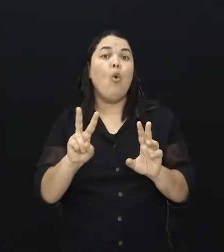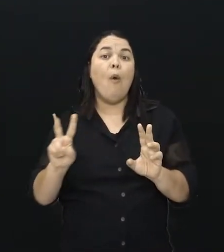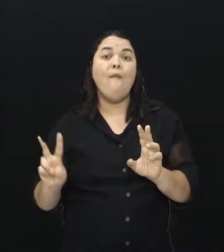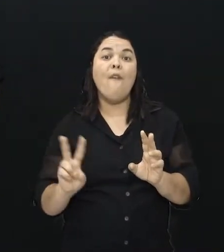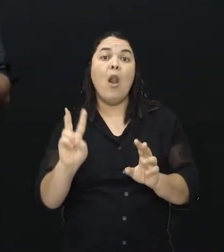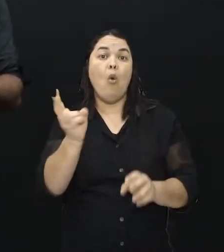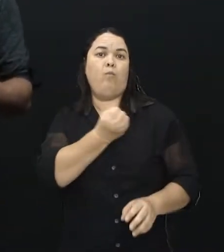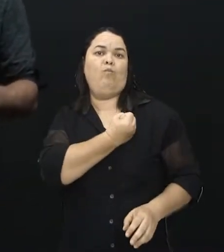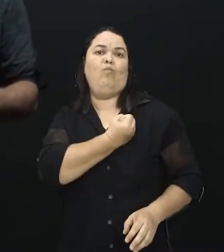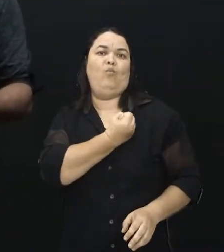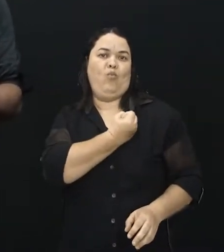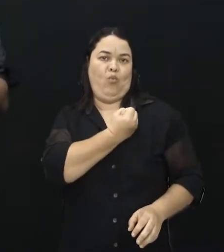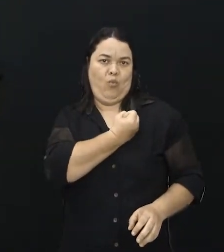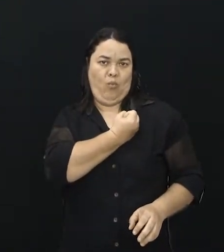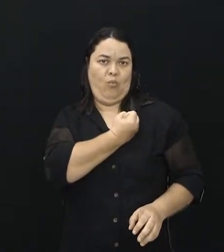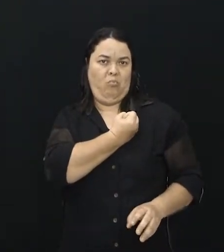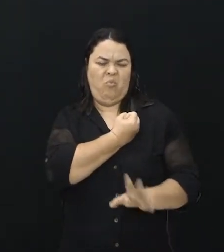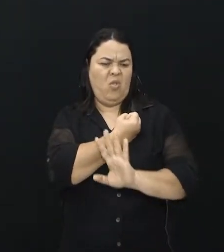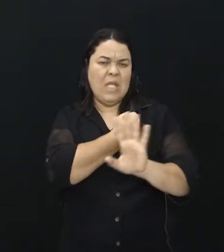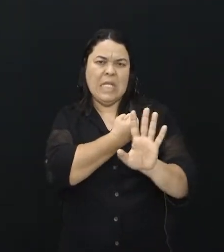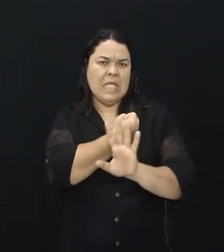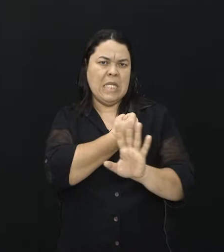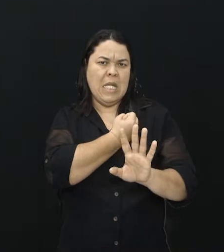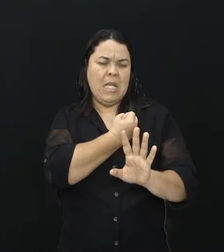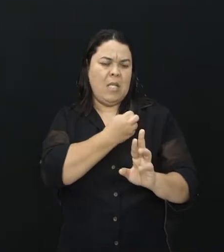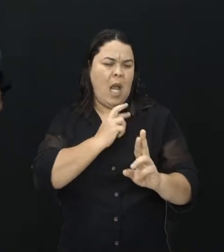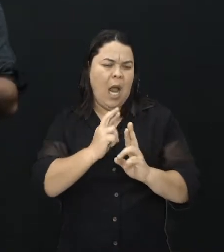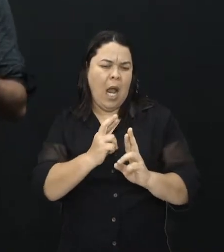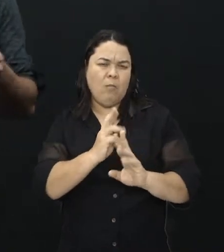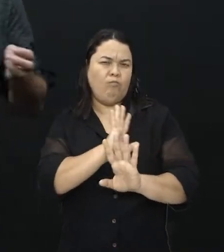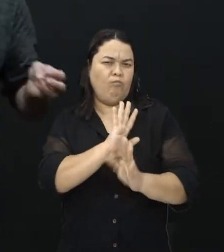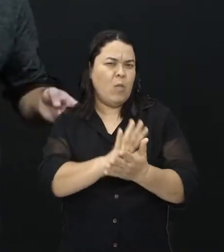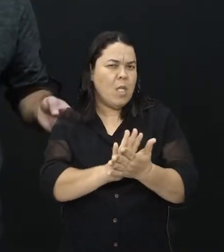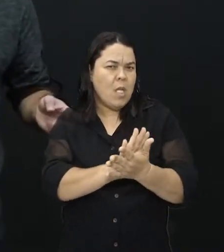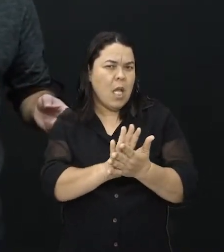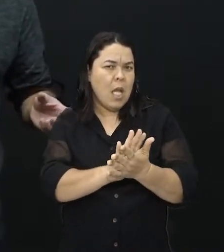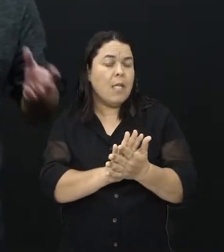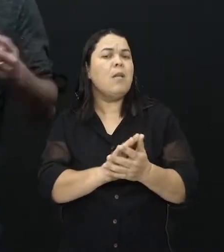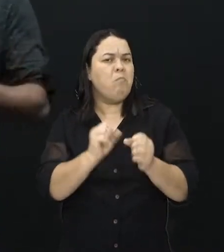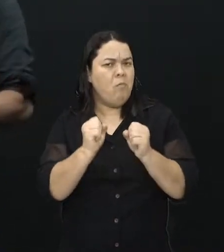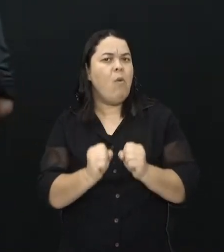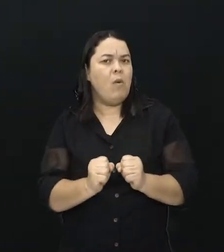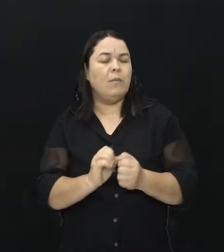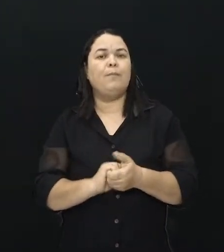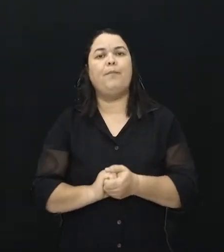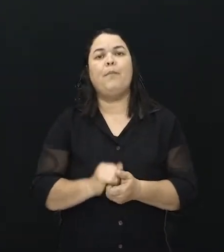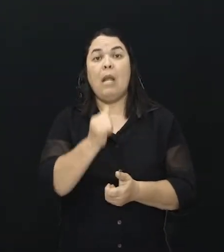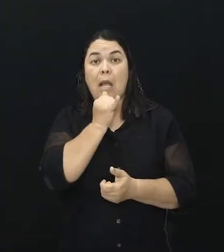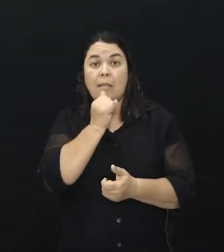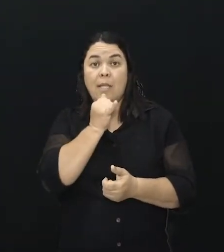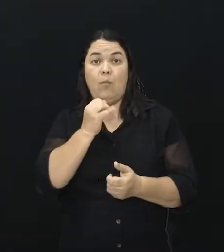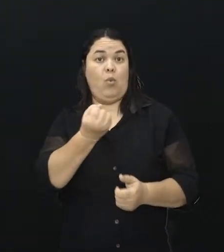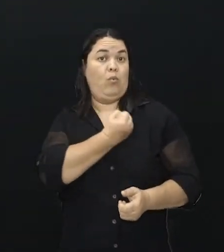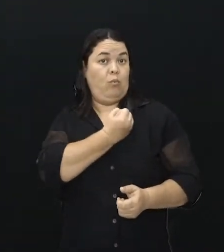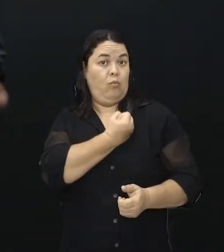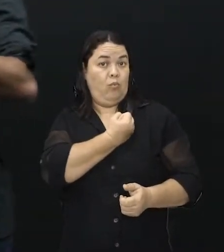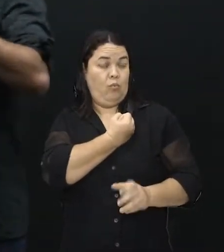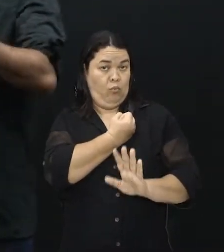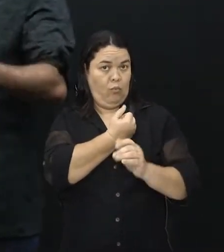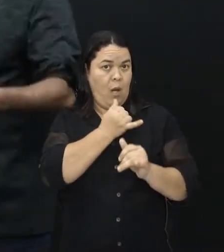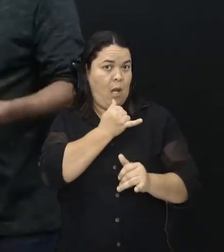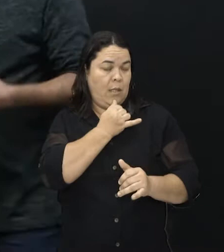numéricos, sem relacioná-los a nada na prática, aí isso pode acontecer. Eu posso ter um número que